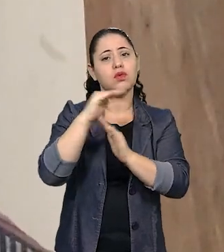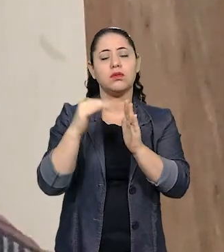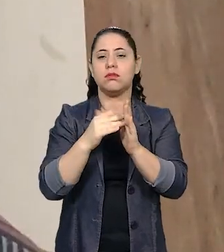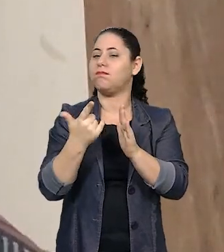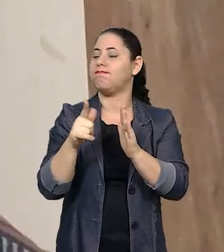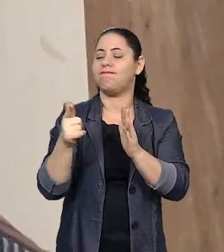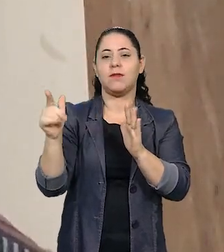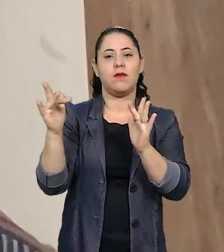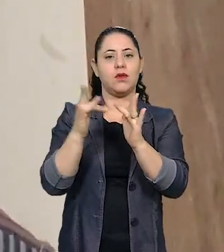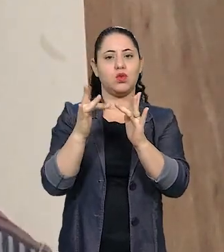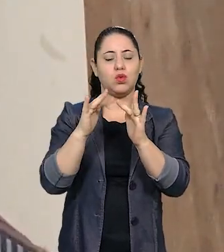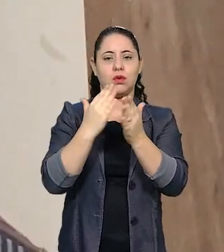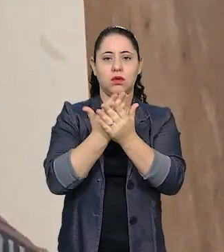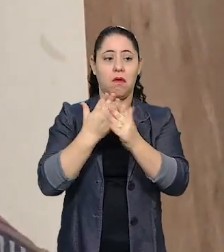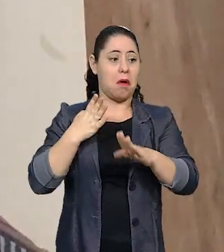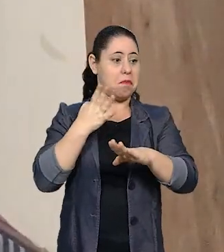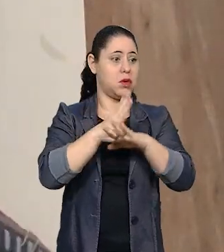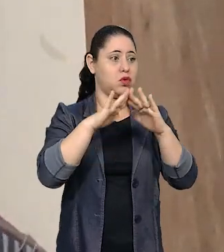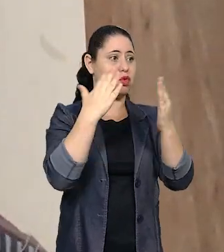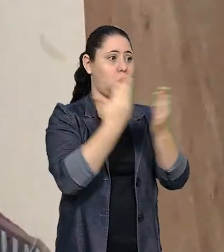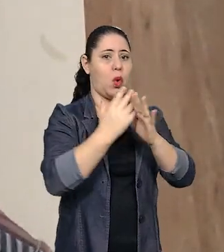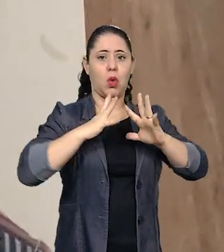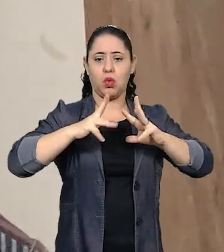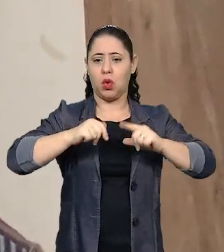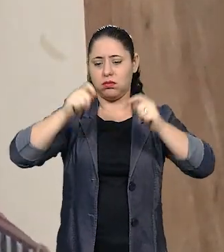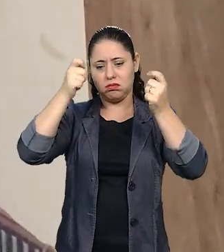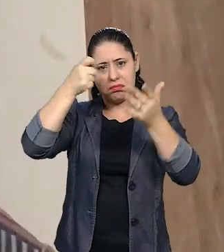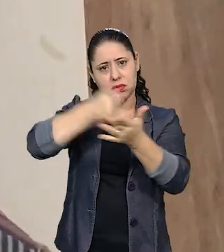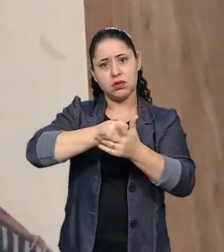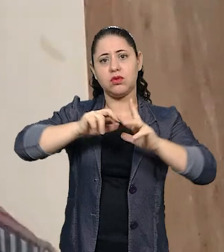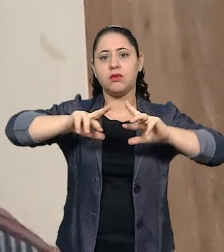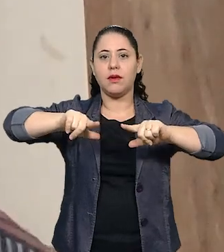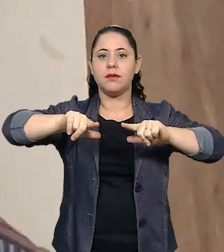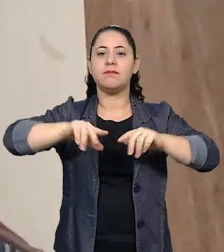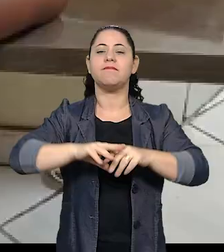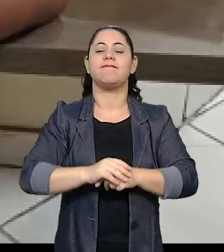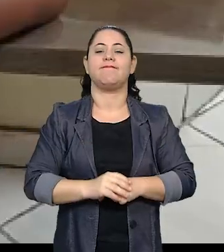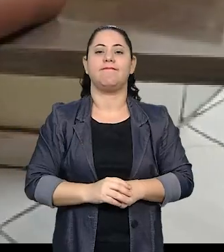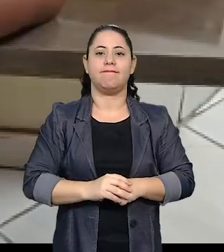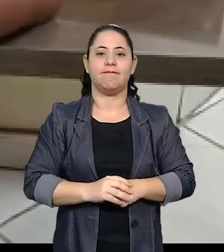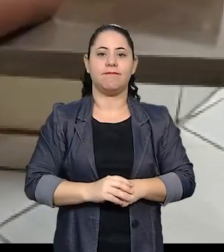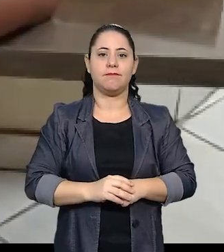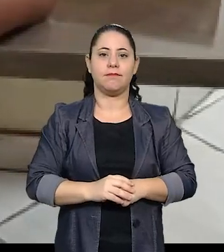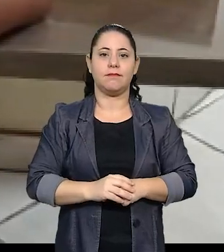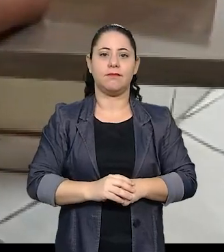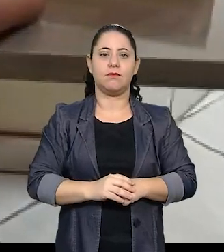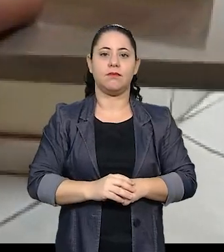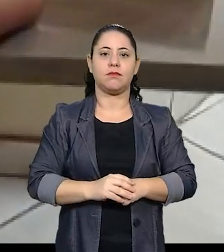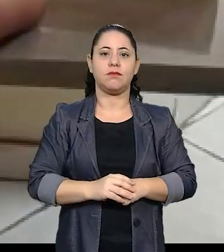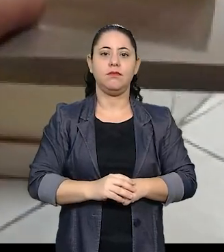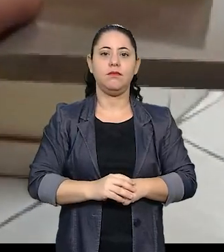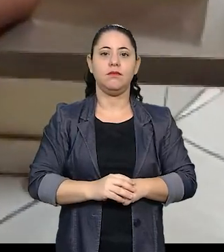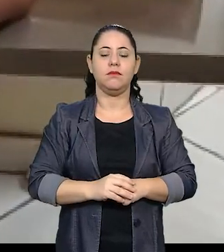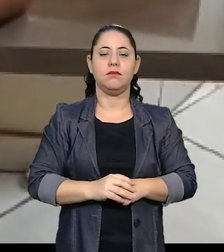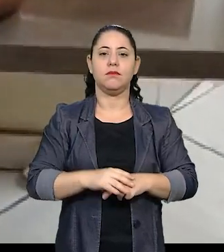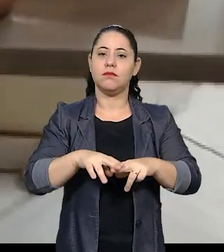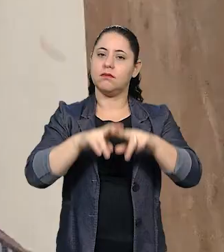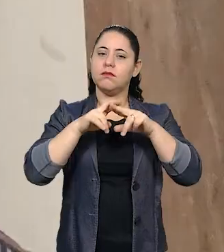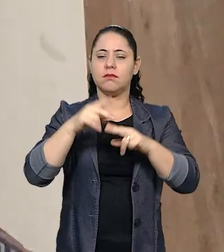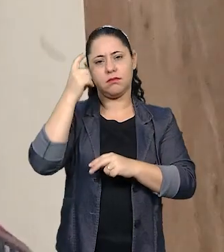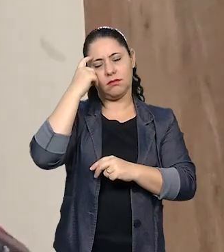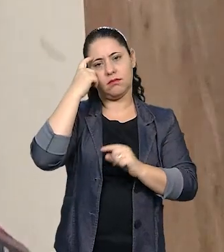esse início que é na creche, né, de saber lidar com outras pessoas. O início de tudo é na creche, então ela não teve esse contato com a escola, ela já vai